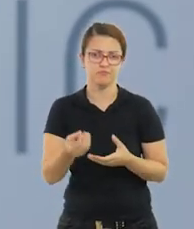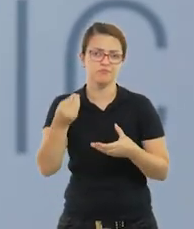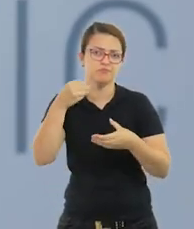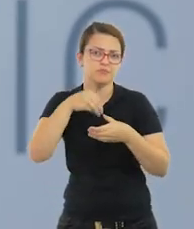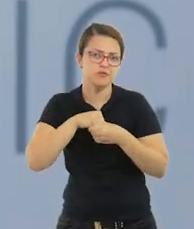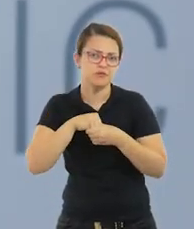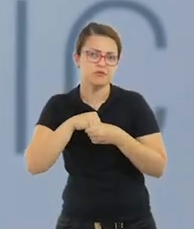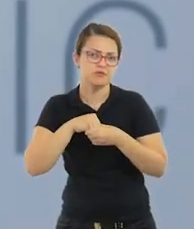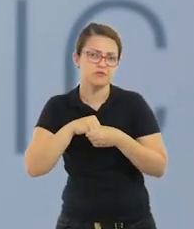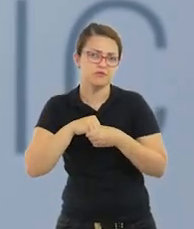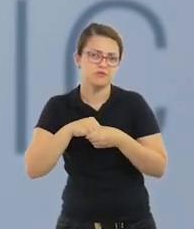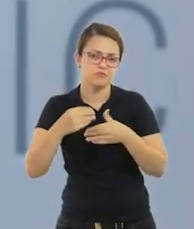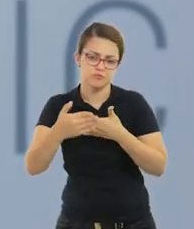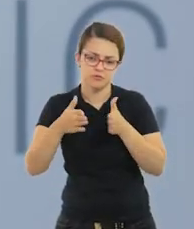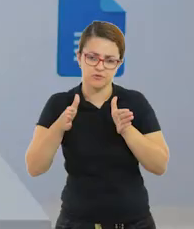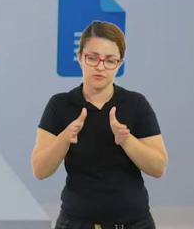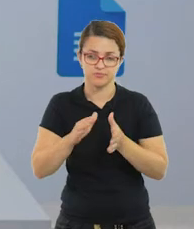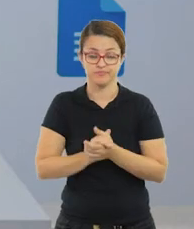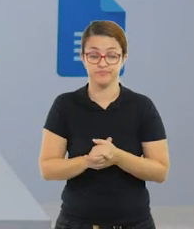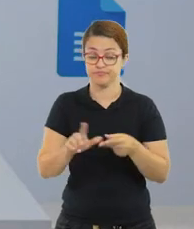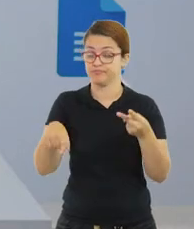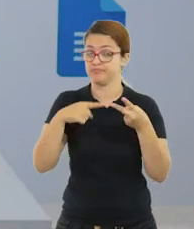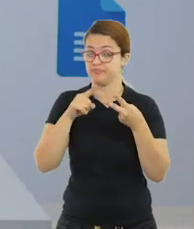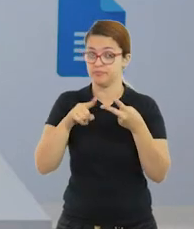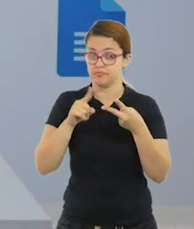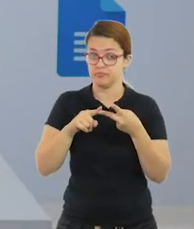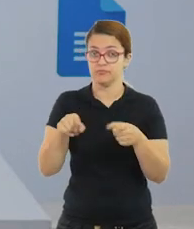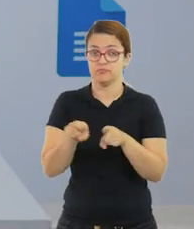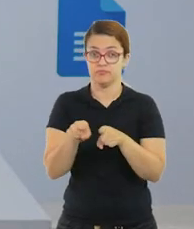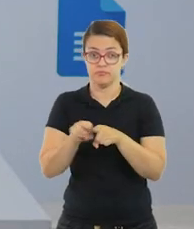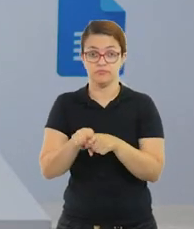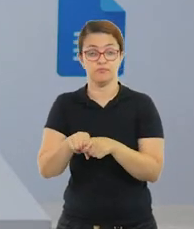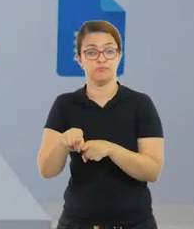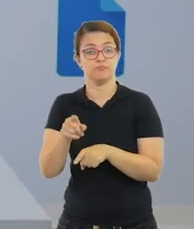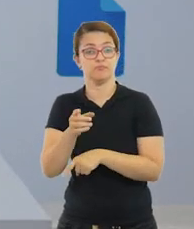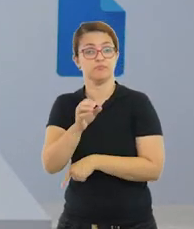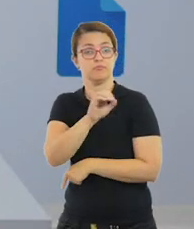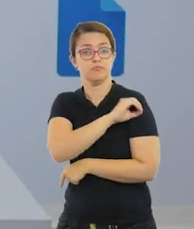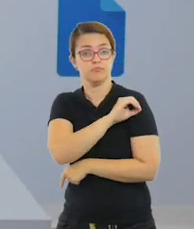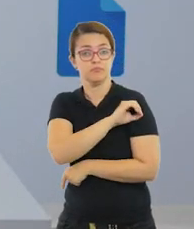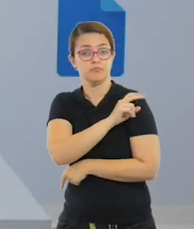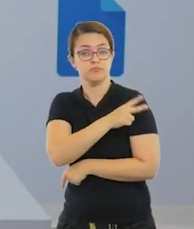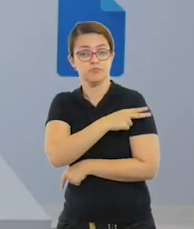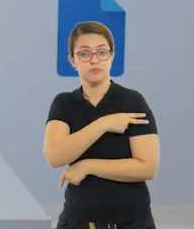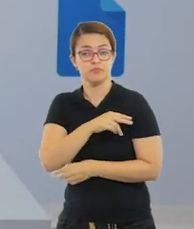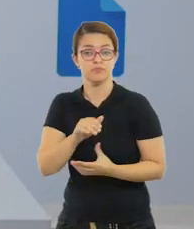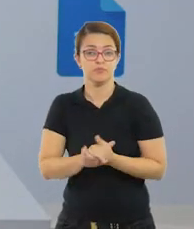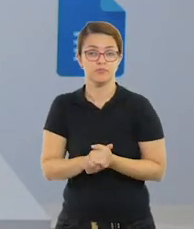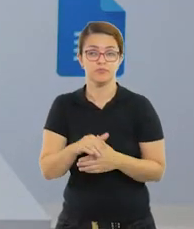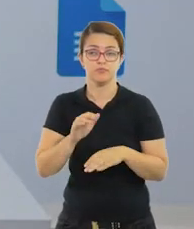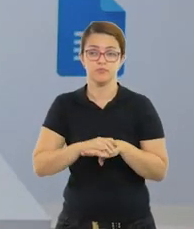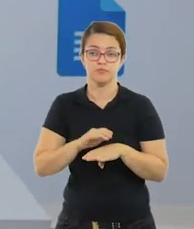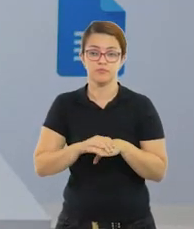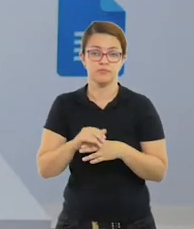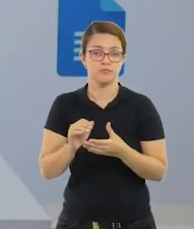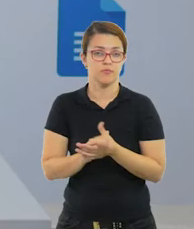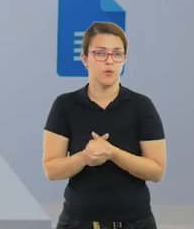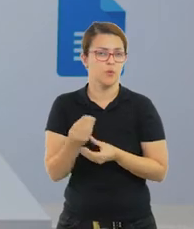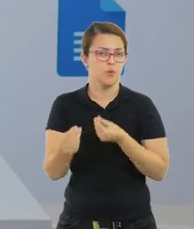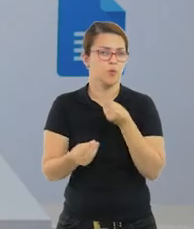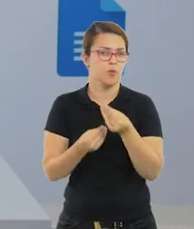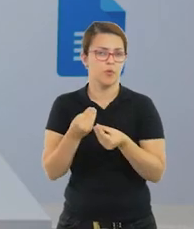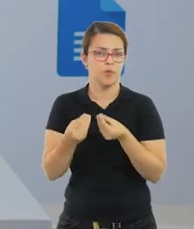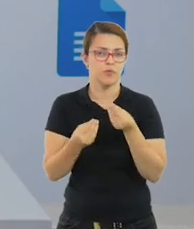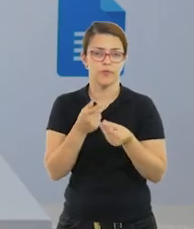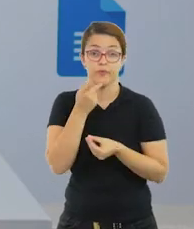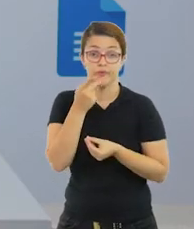tem dentro da minha caixa? A segunda atividade também para o pré e segundo ano é fazer o quê? Vamos trabalhar a